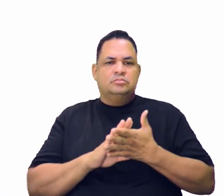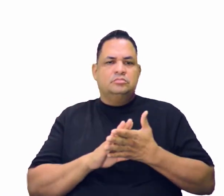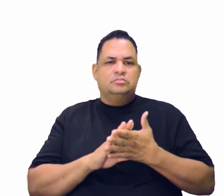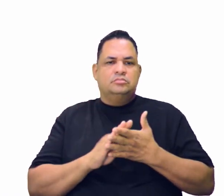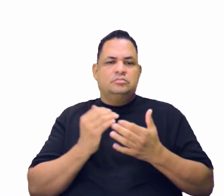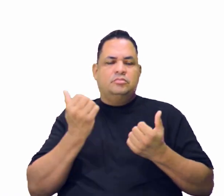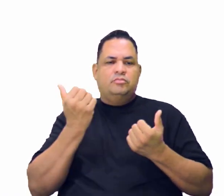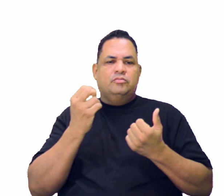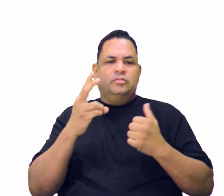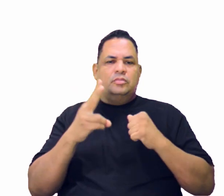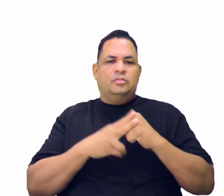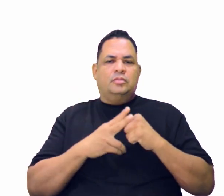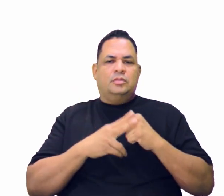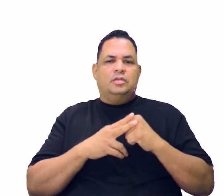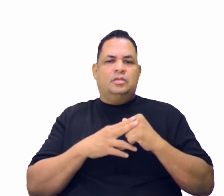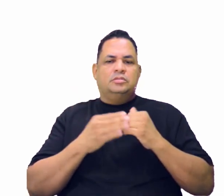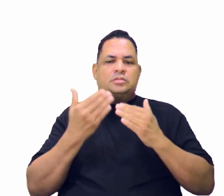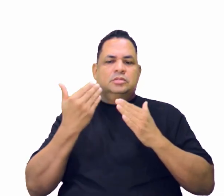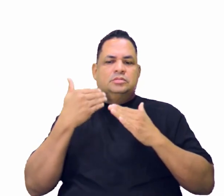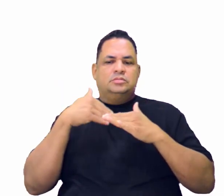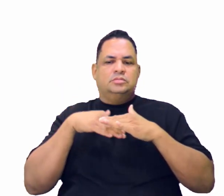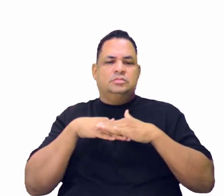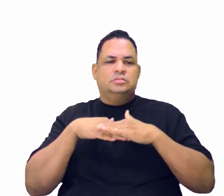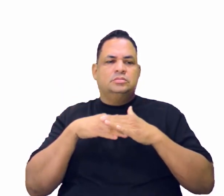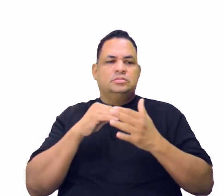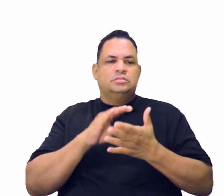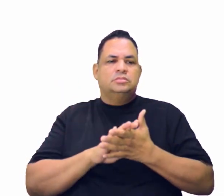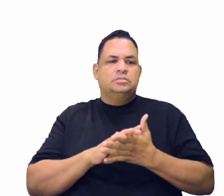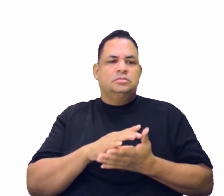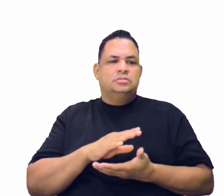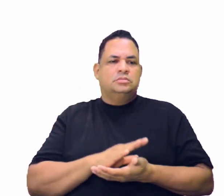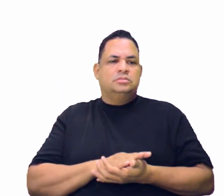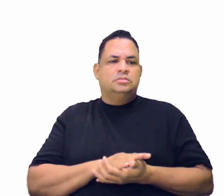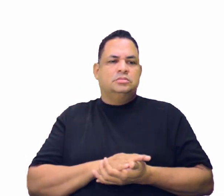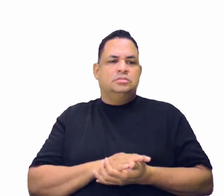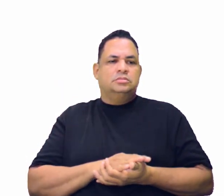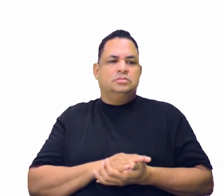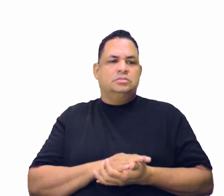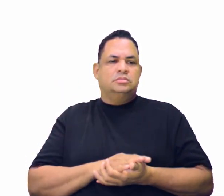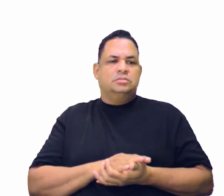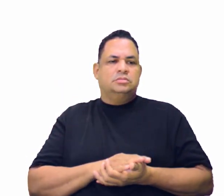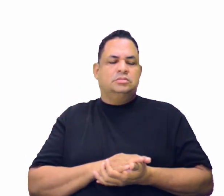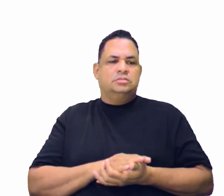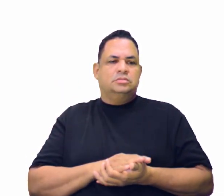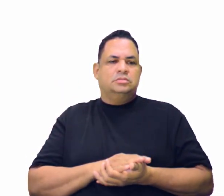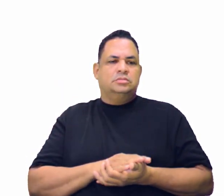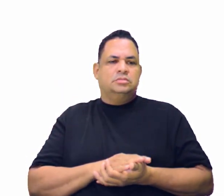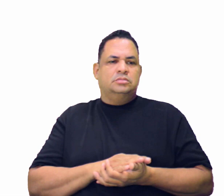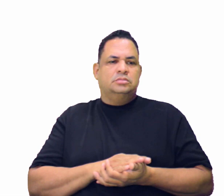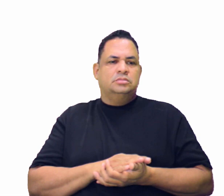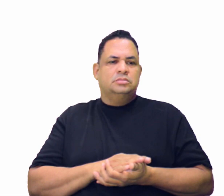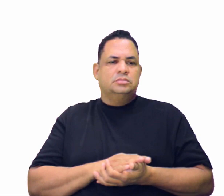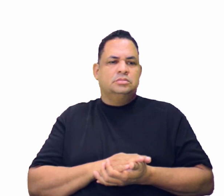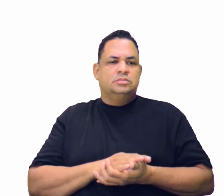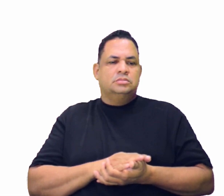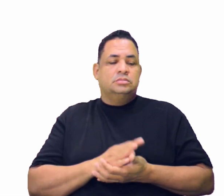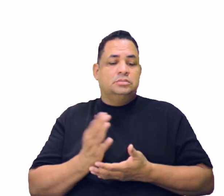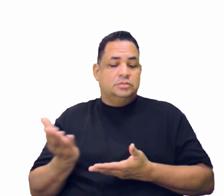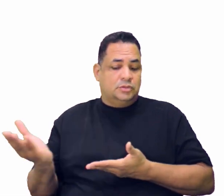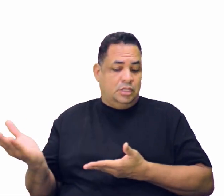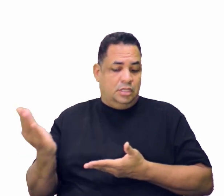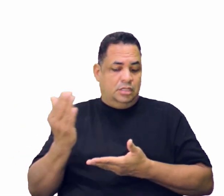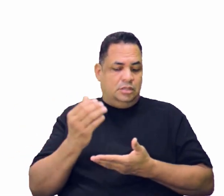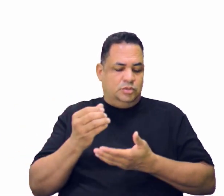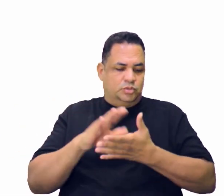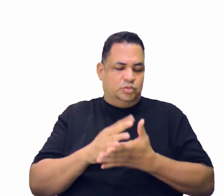estará subtendido. Vamos ver como que isso é aqui, ó. Tirei dois livros, ou melhor,